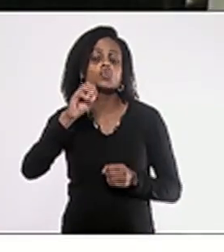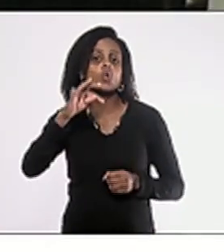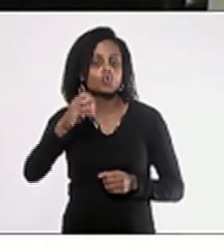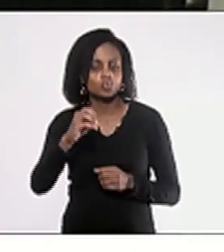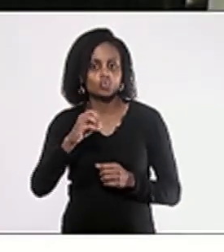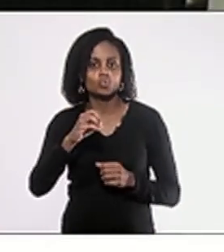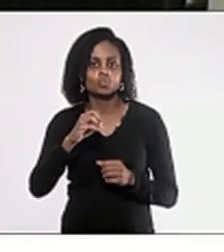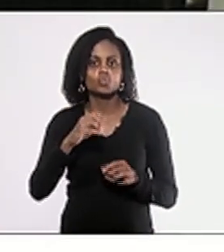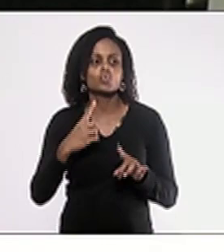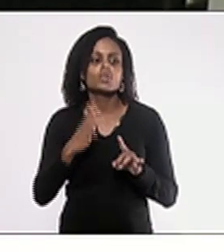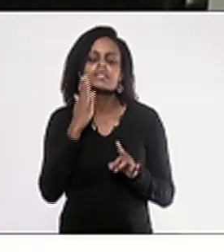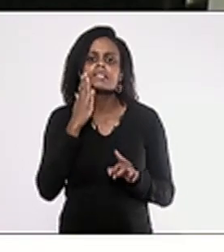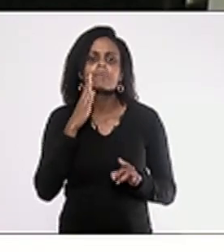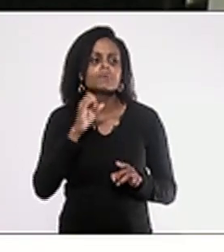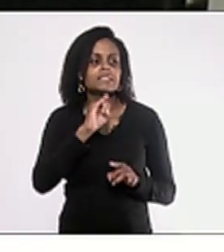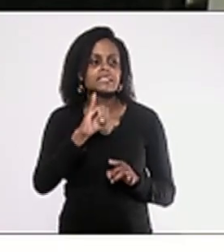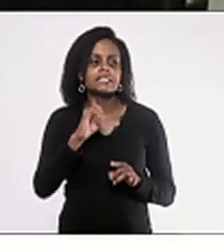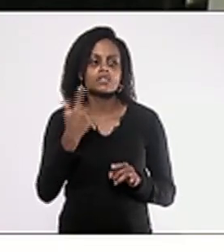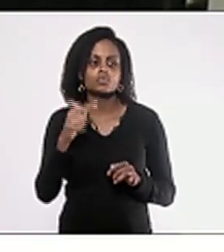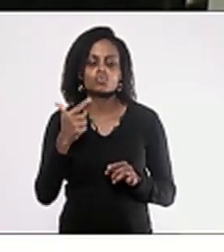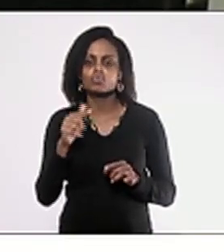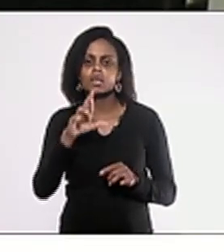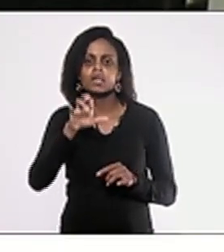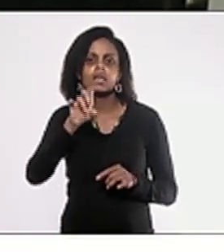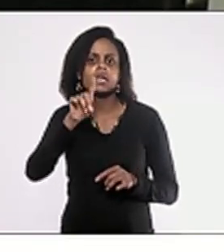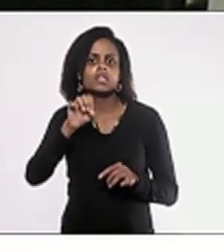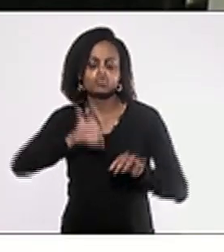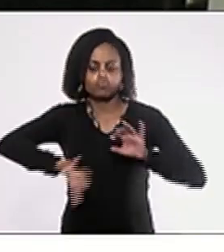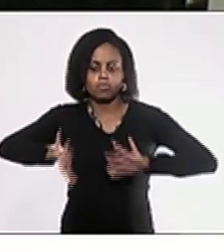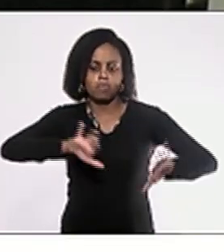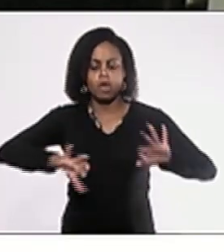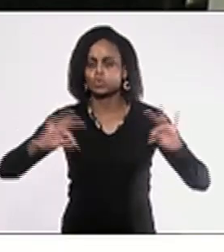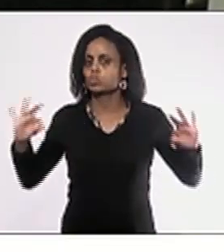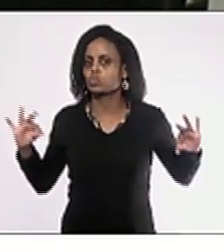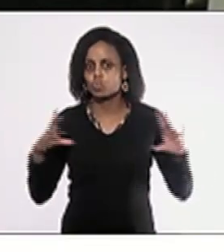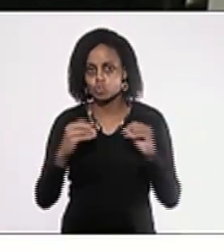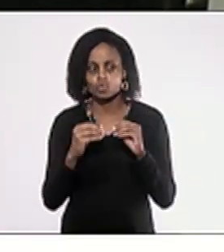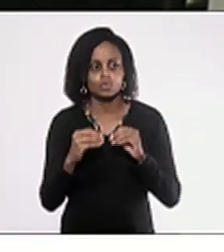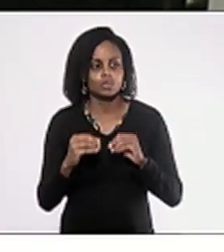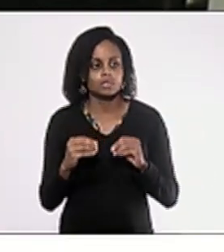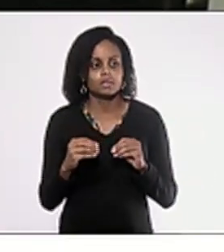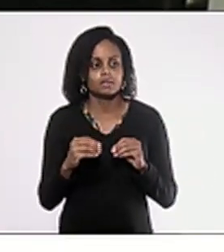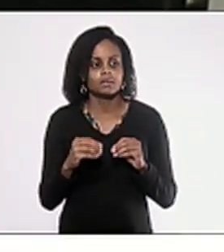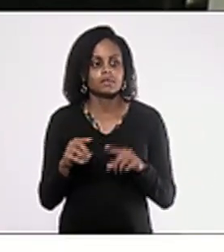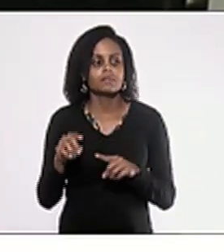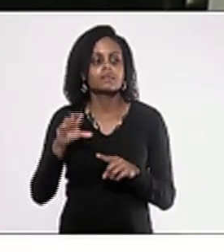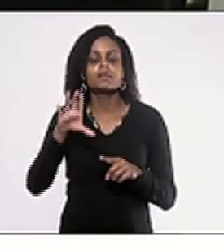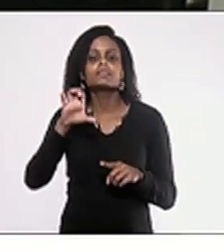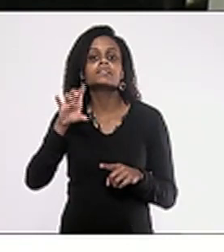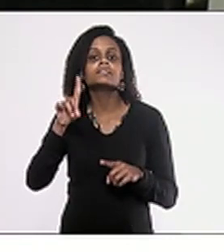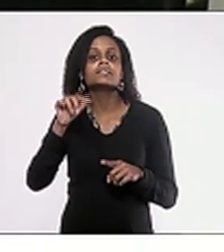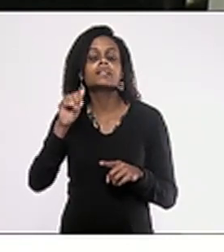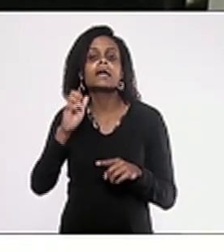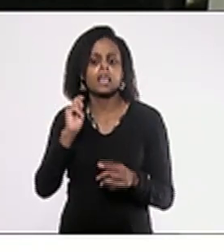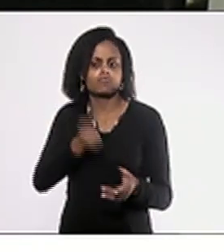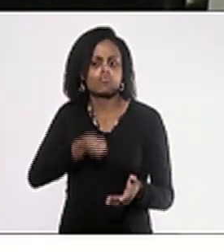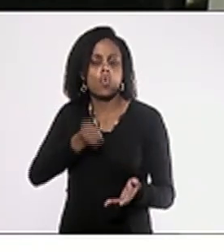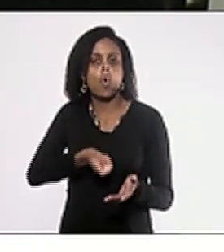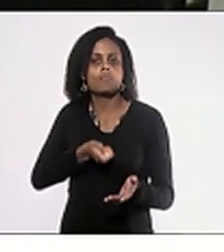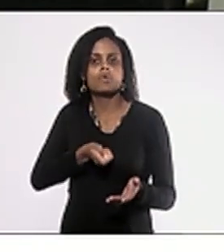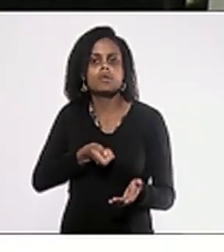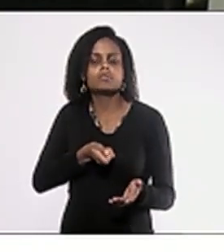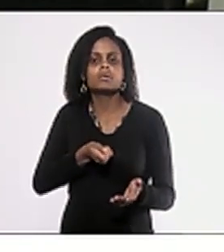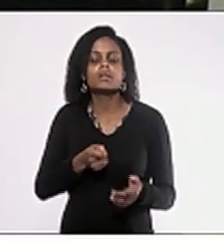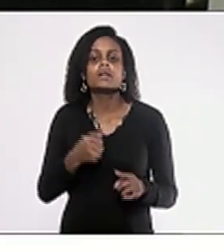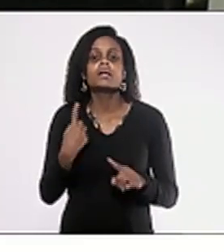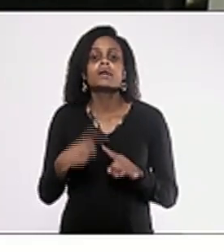que, mesmo onde não há rede de separador absoluto, a SEDAI cobra só por existir uma galeria de